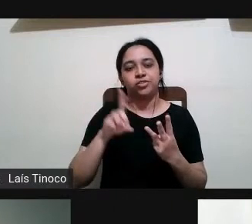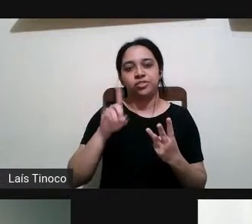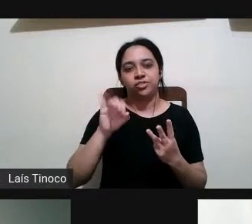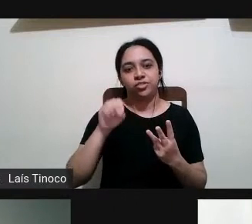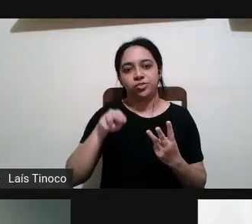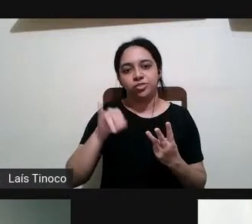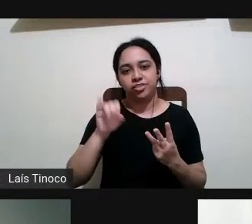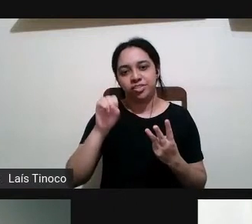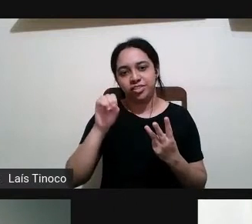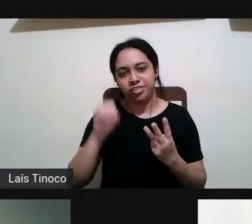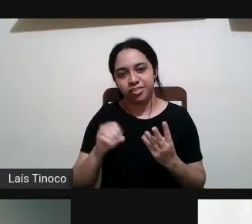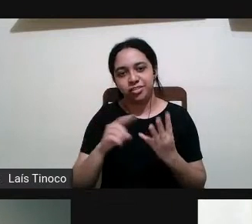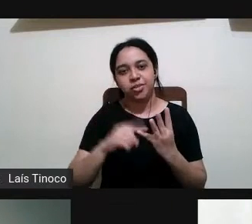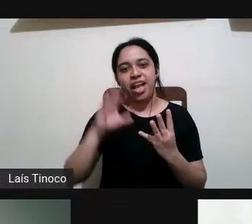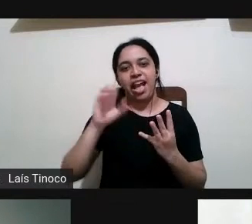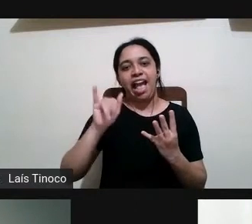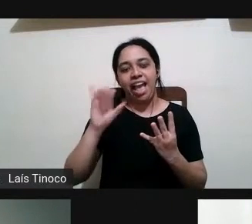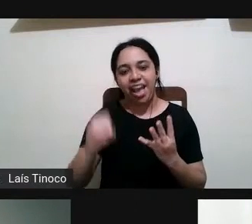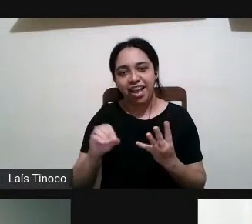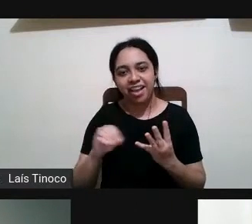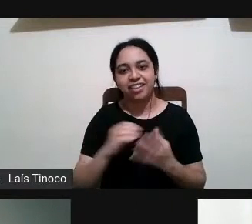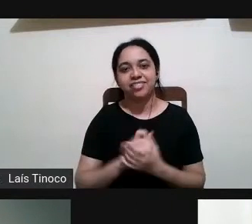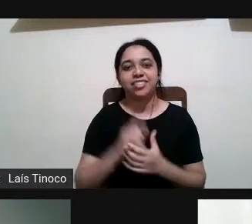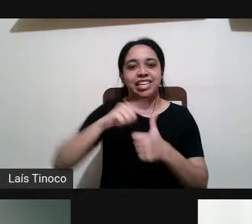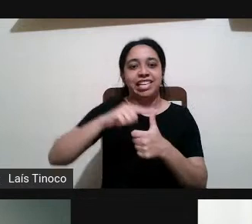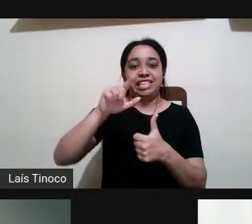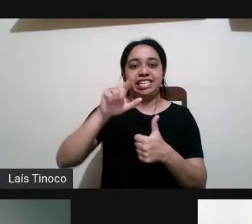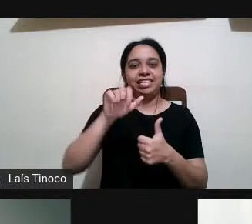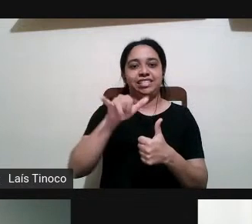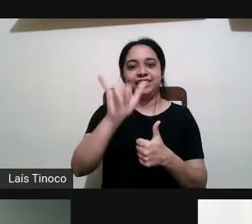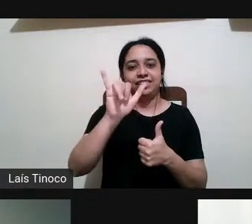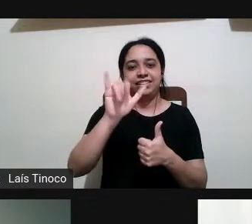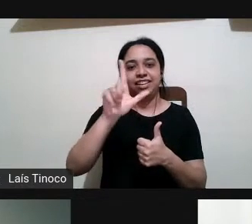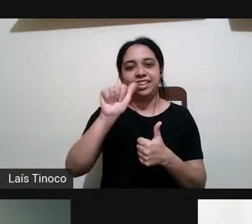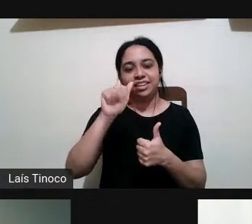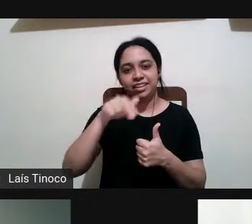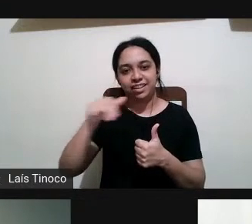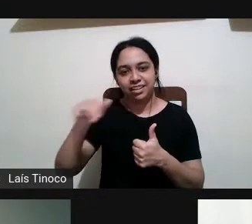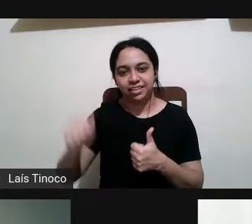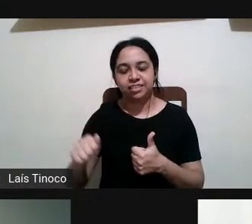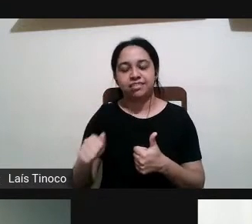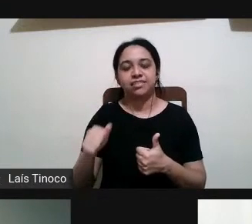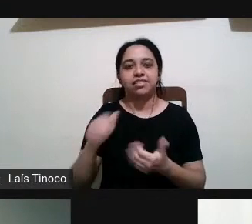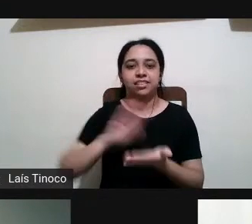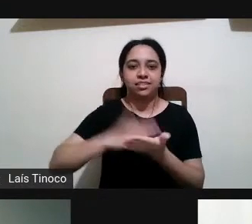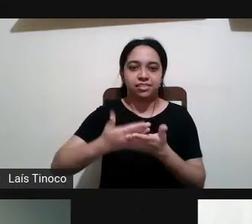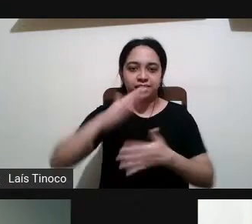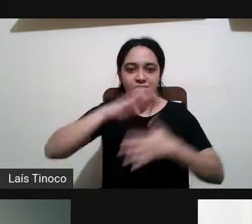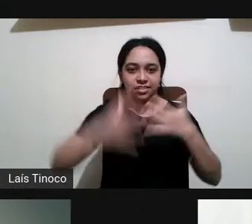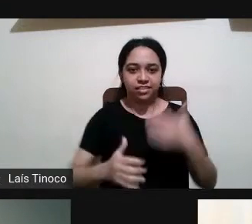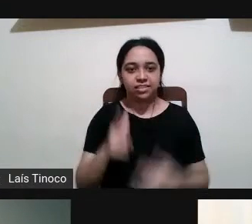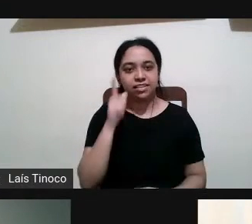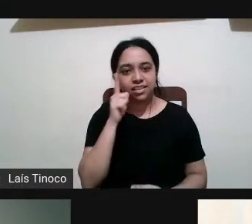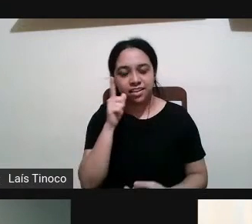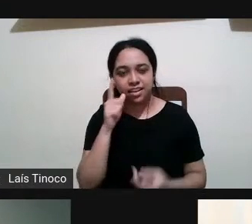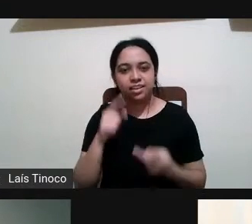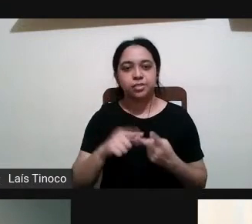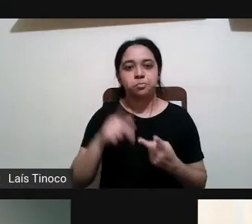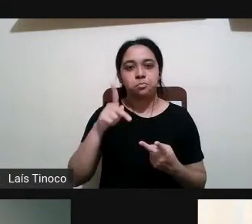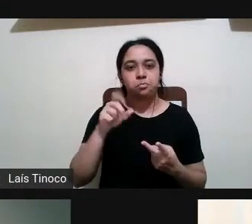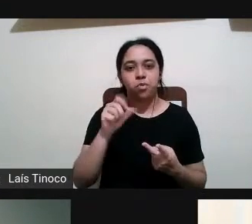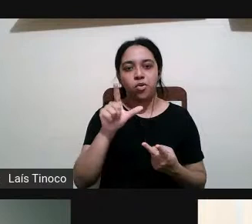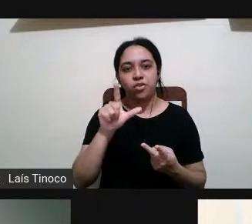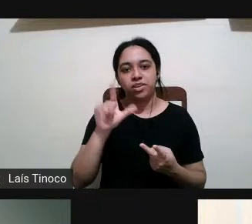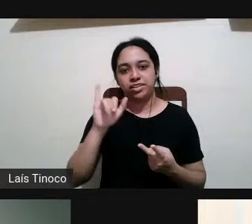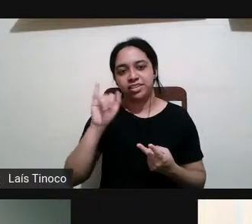Caio, espero não ter esquecido ninguém, aos intérpretes, Laís, né, Poliana, Oséias,